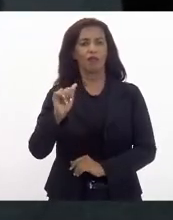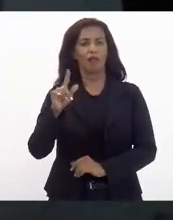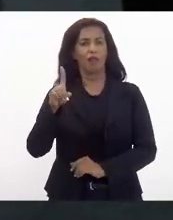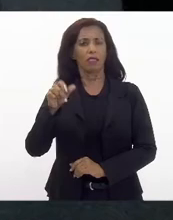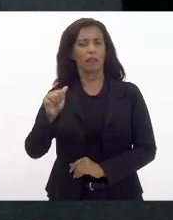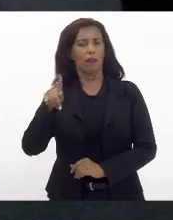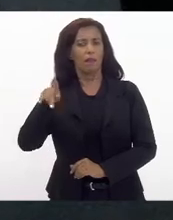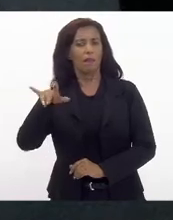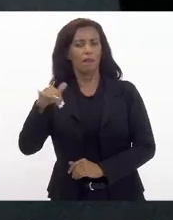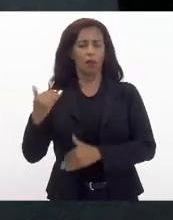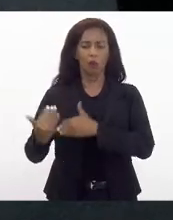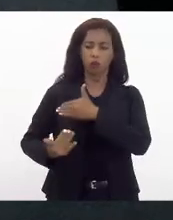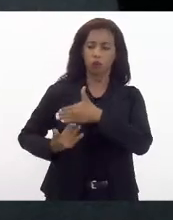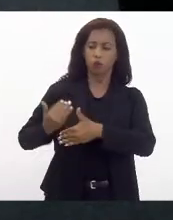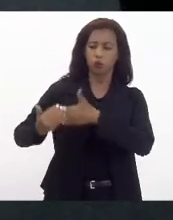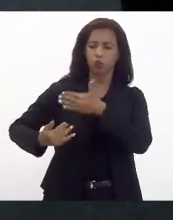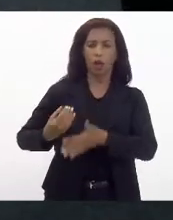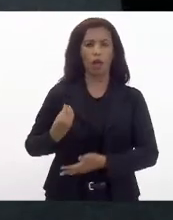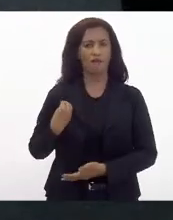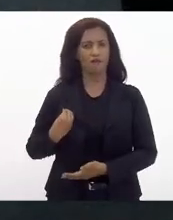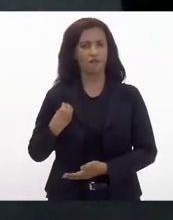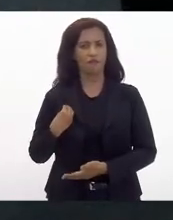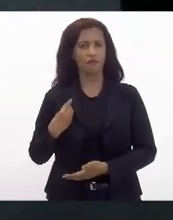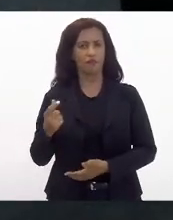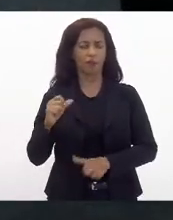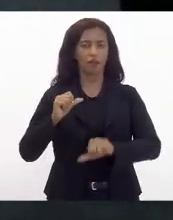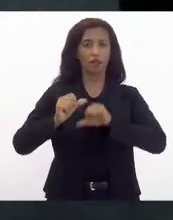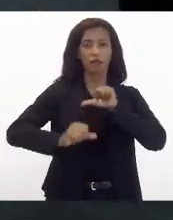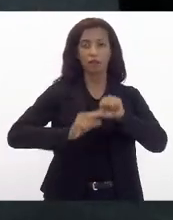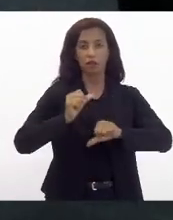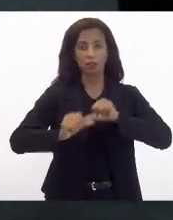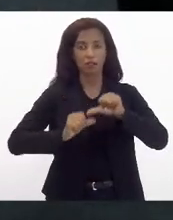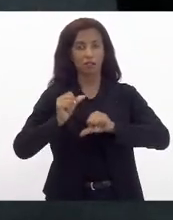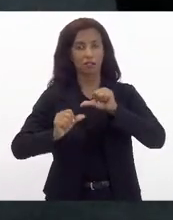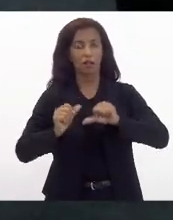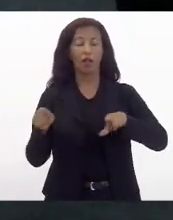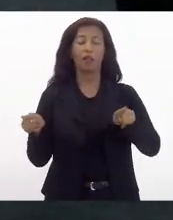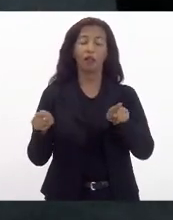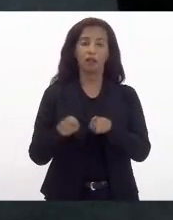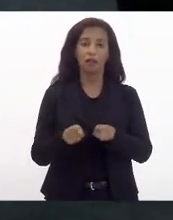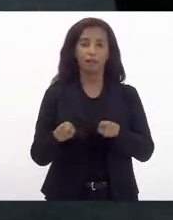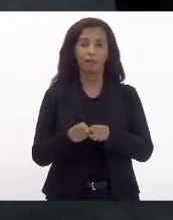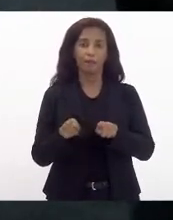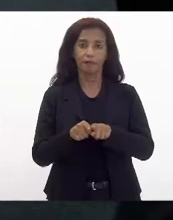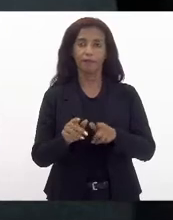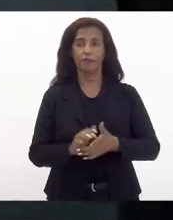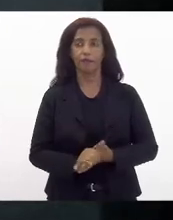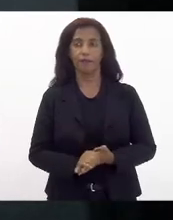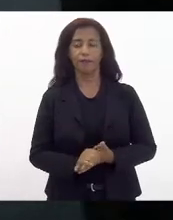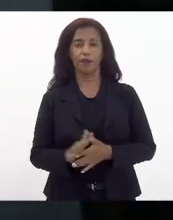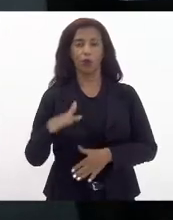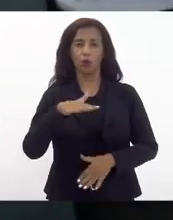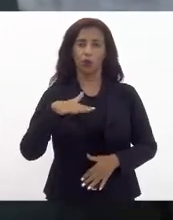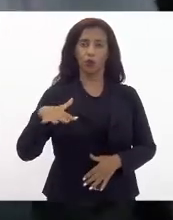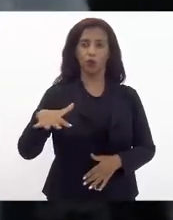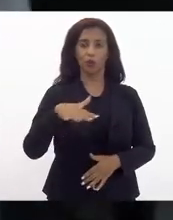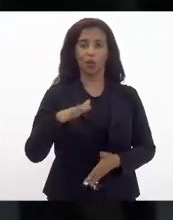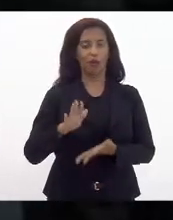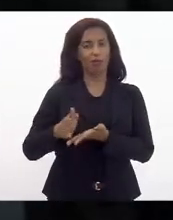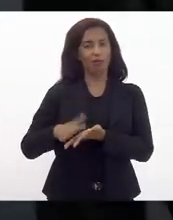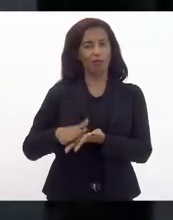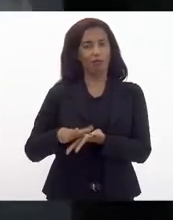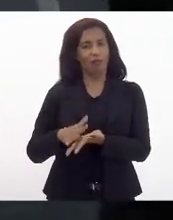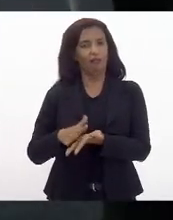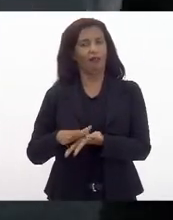também no subúrbio carioca transformando também o espaço do